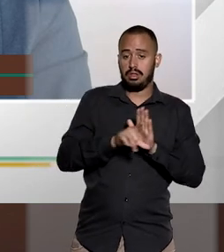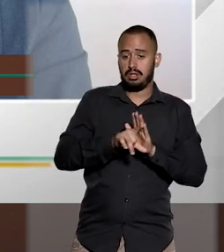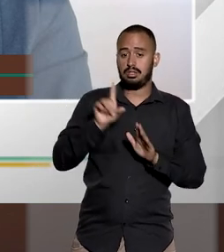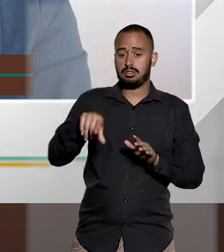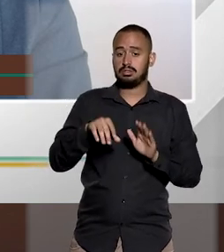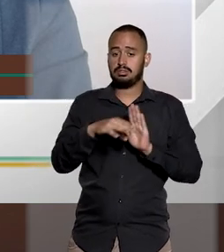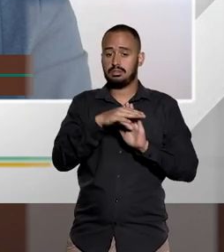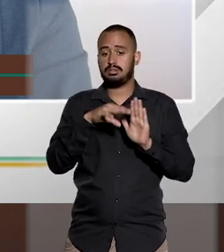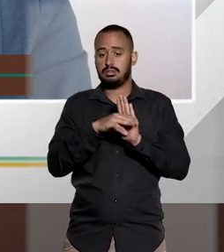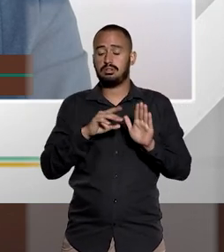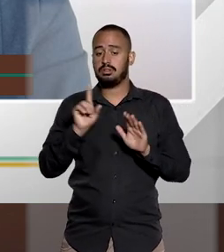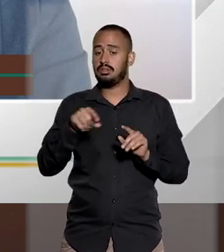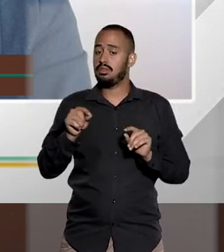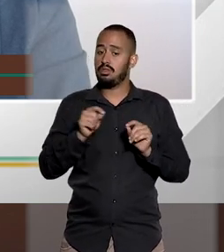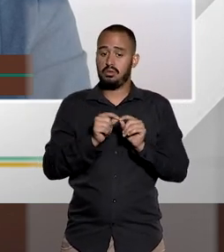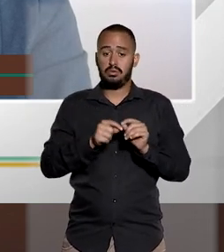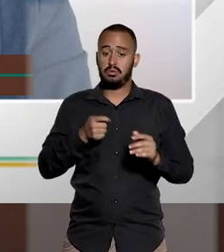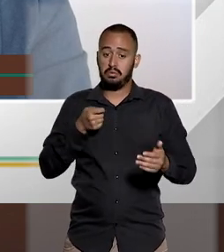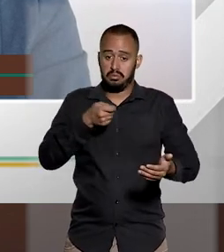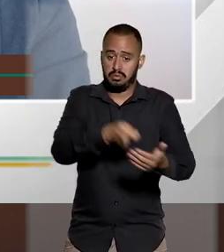14.133, ela não é aplicada